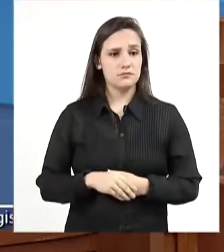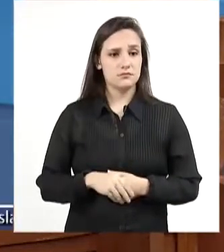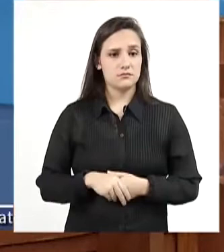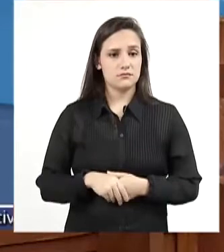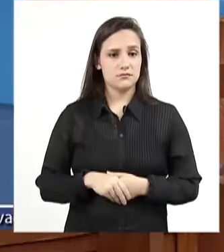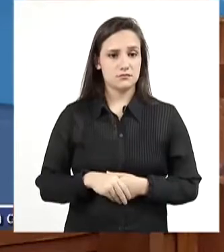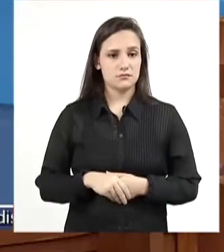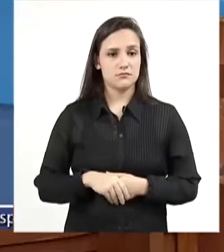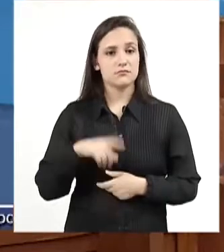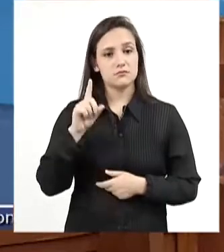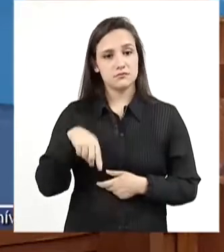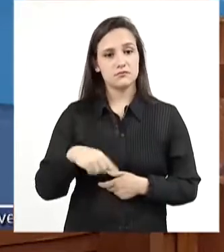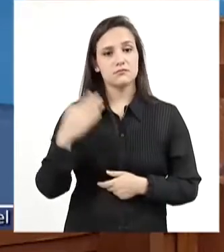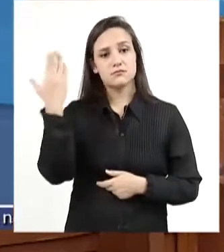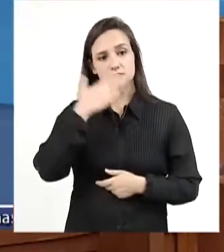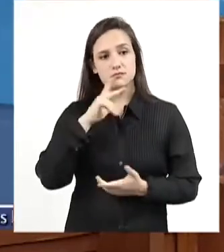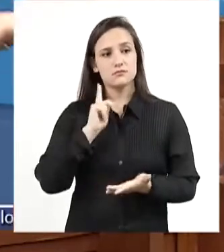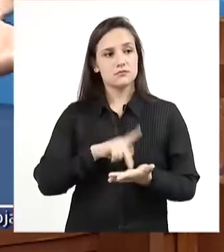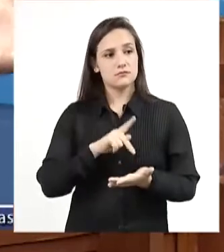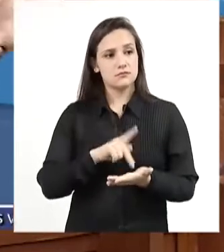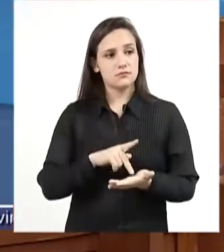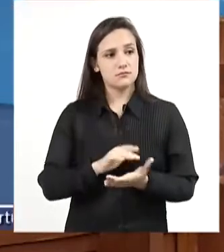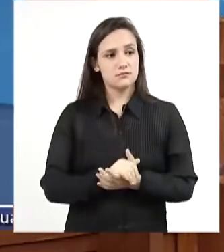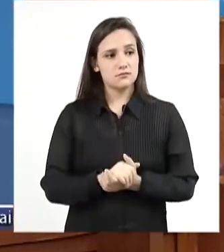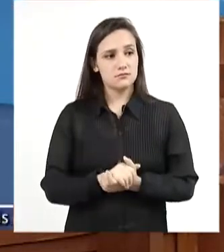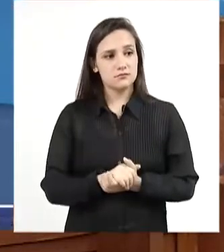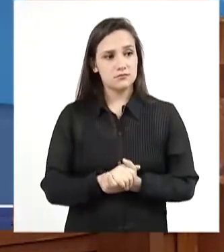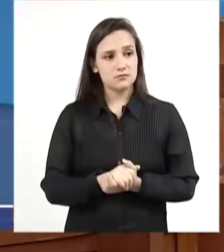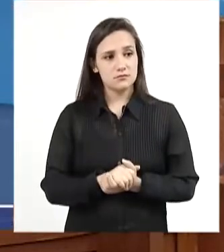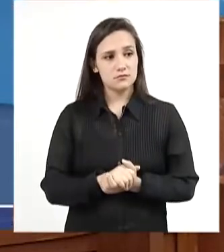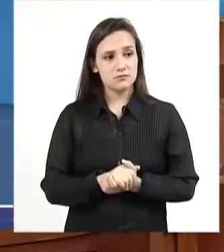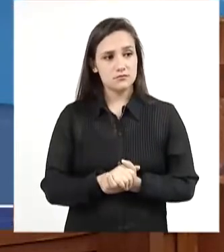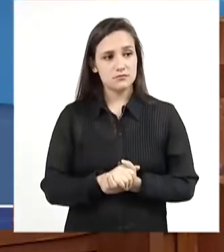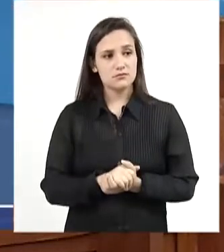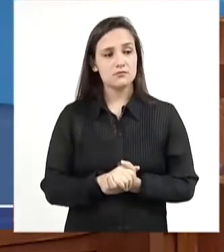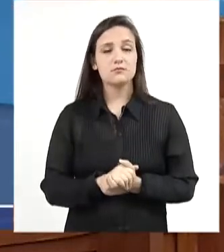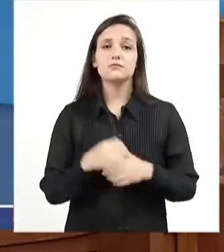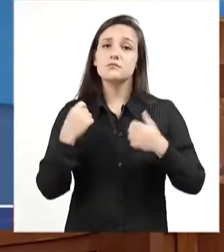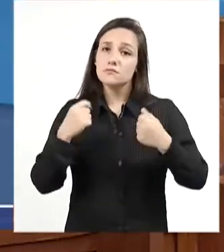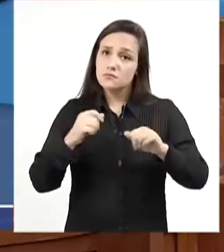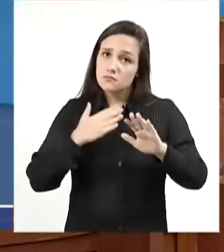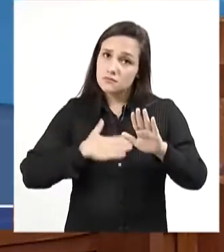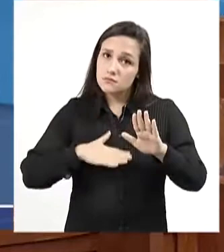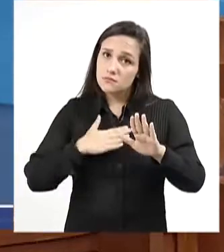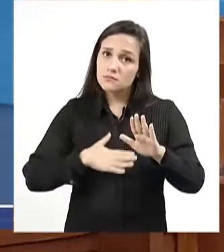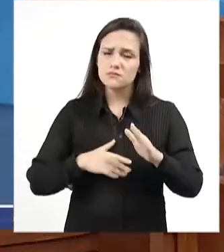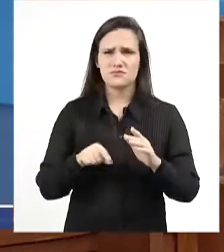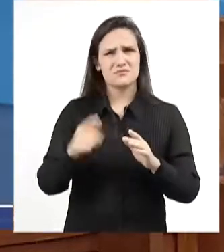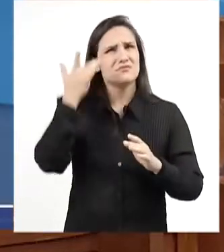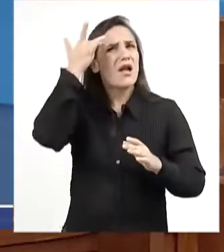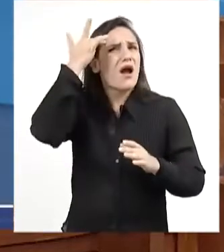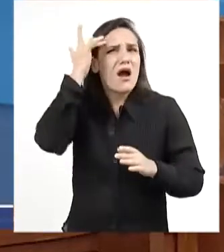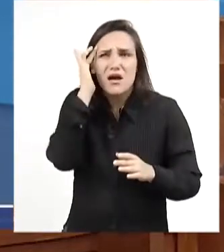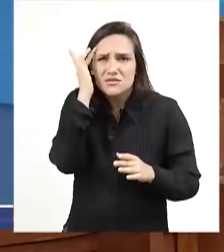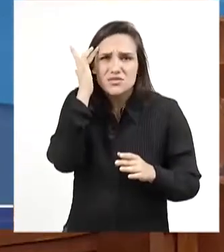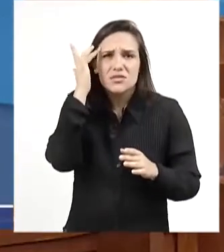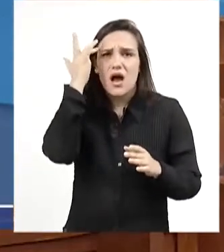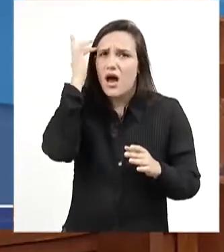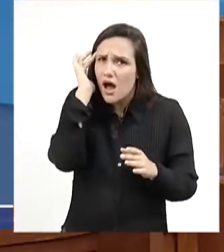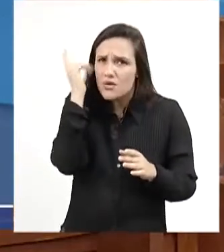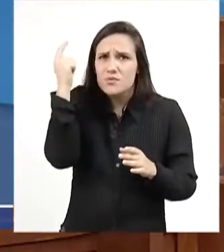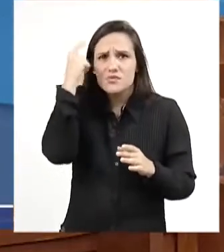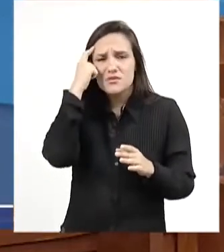É a prova inequívoca da falta de às vezes, você comete um pré-julgamento sem ouvir a verdadeira